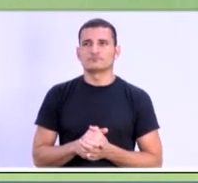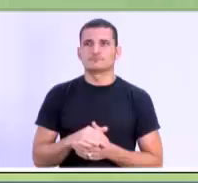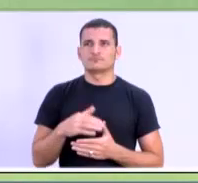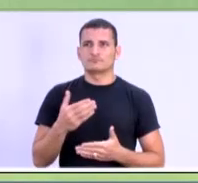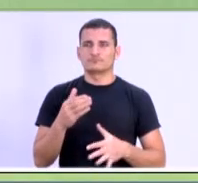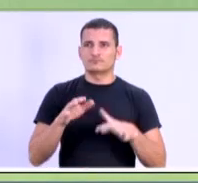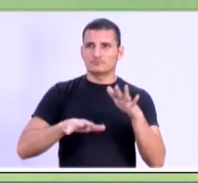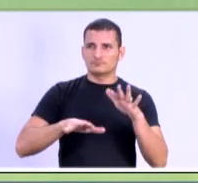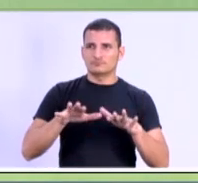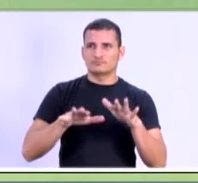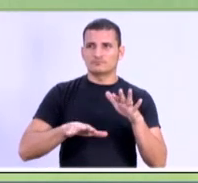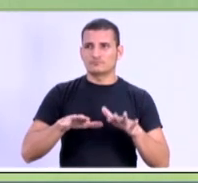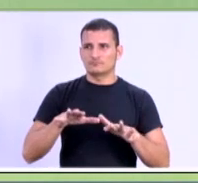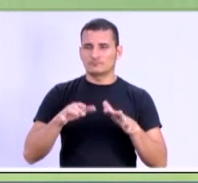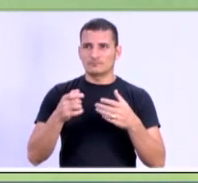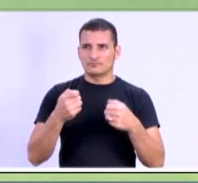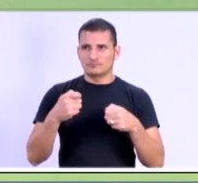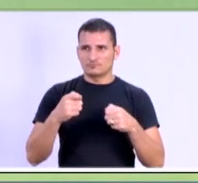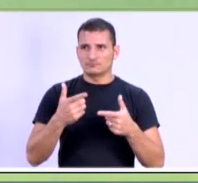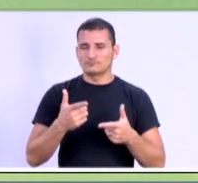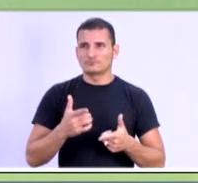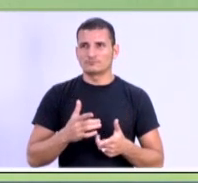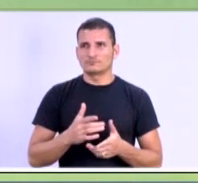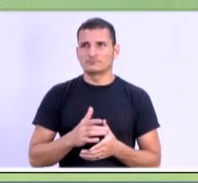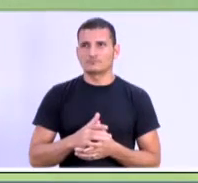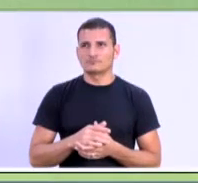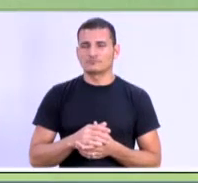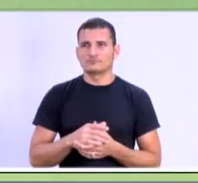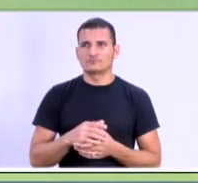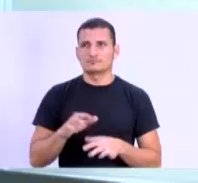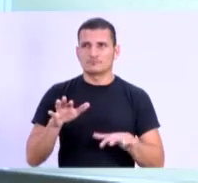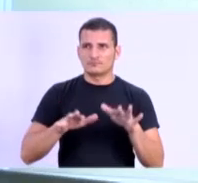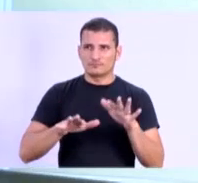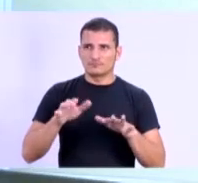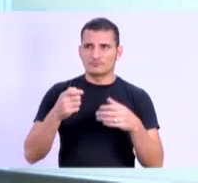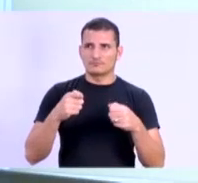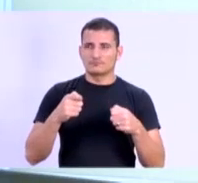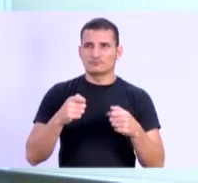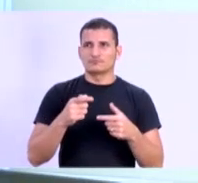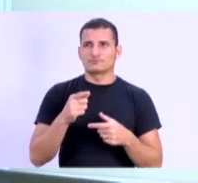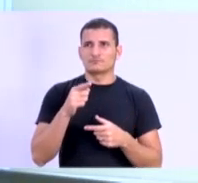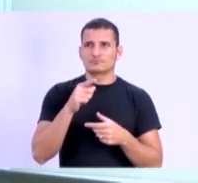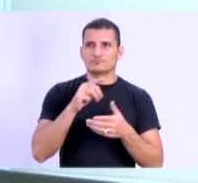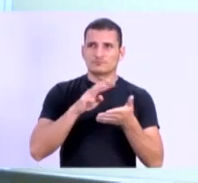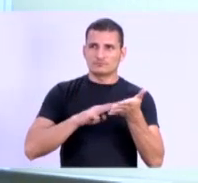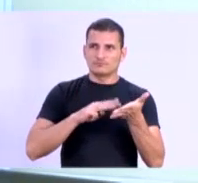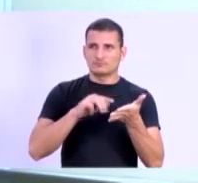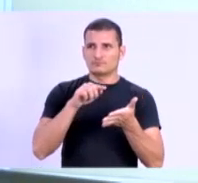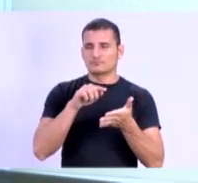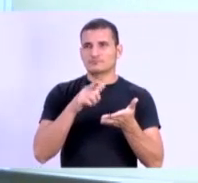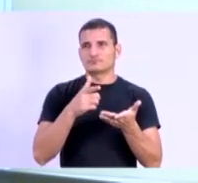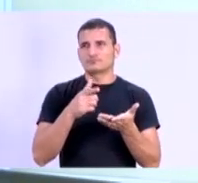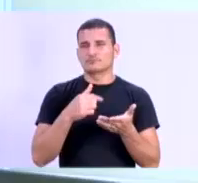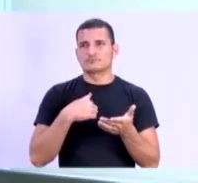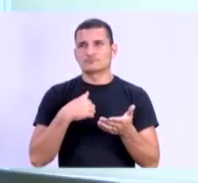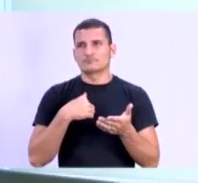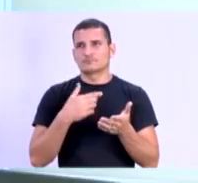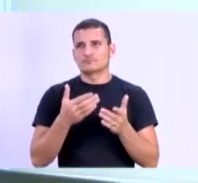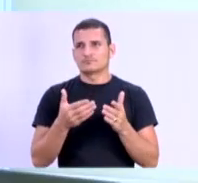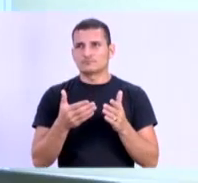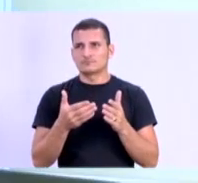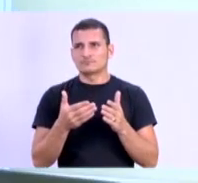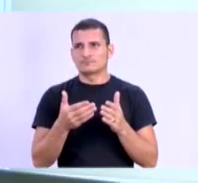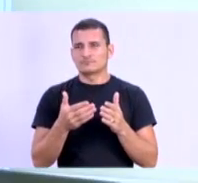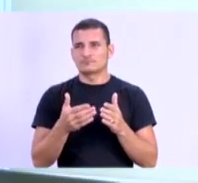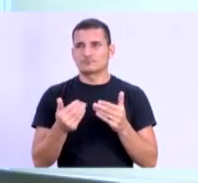vezes eu preciso, deixar bem claro, às vezes eu preciso o método para executar, para o pedido que eu peço, eu